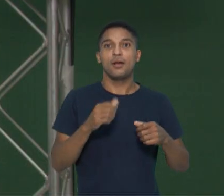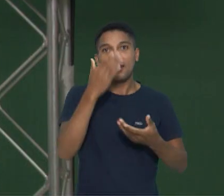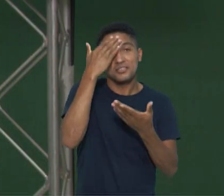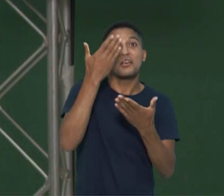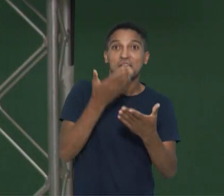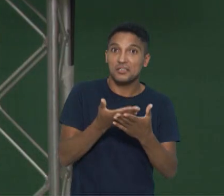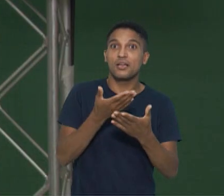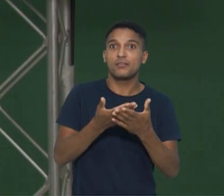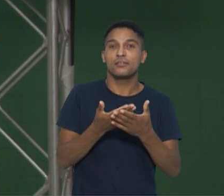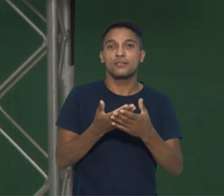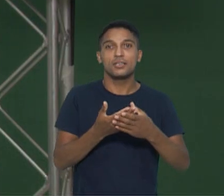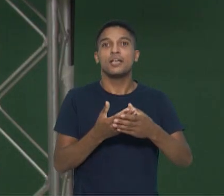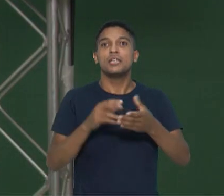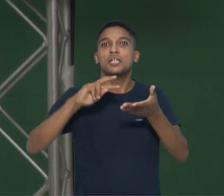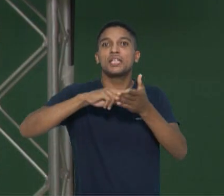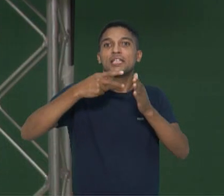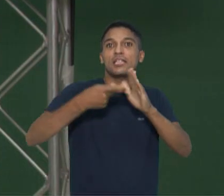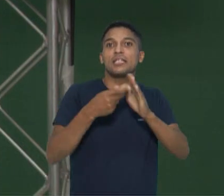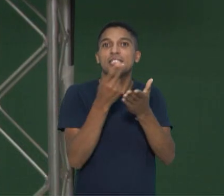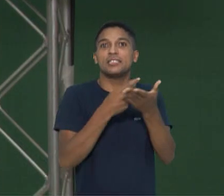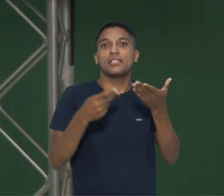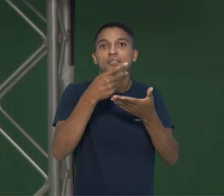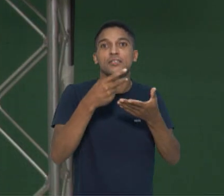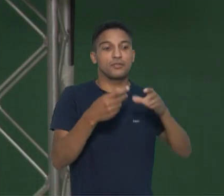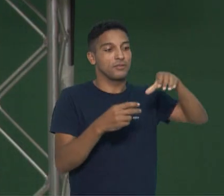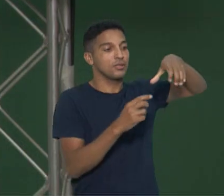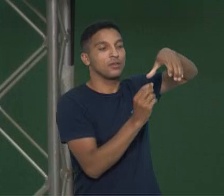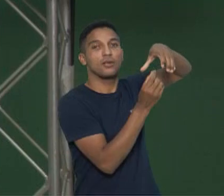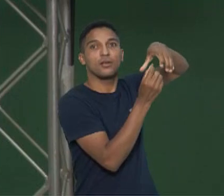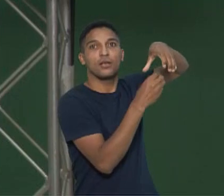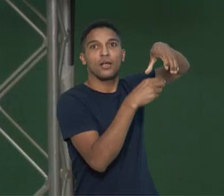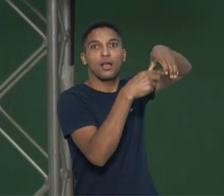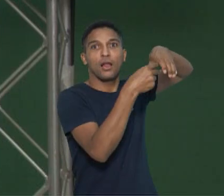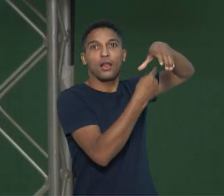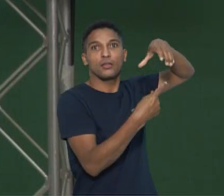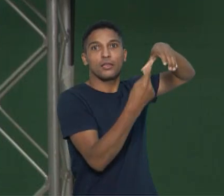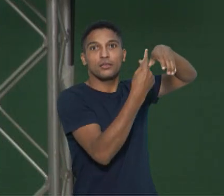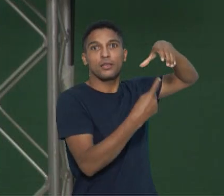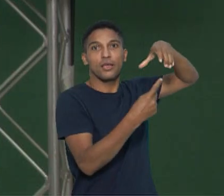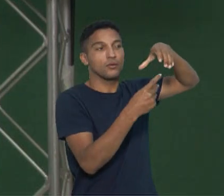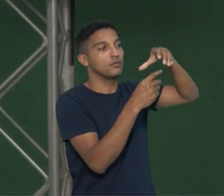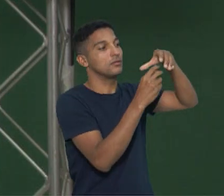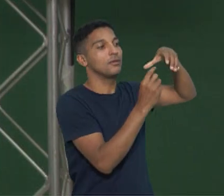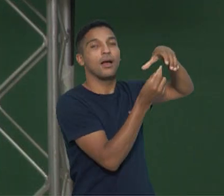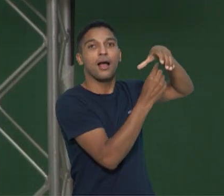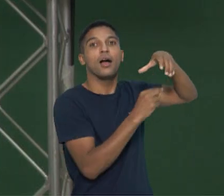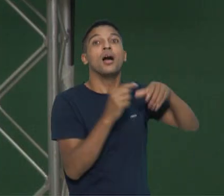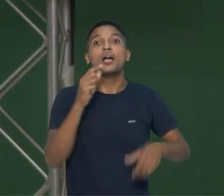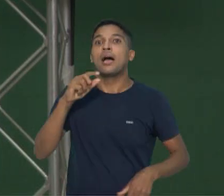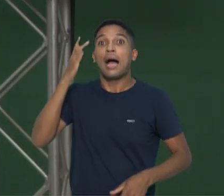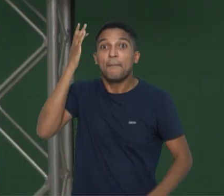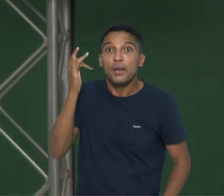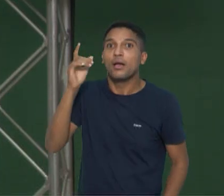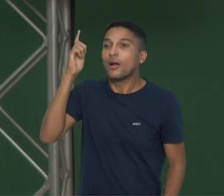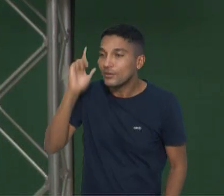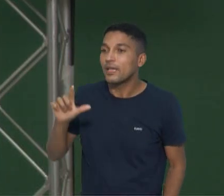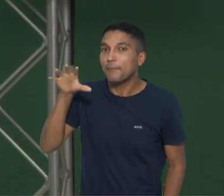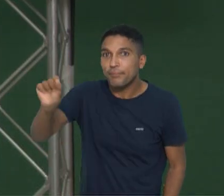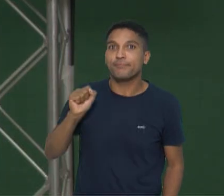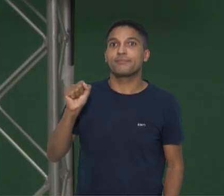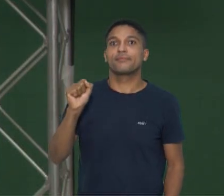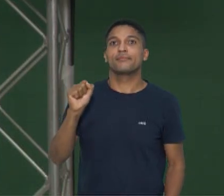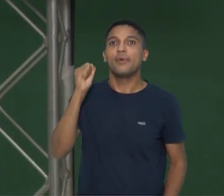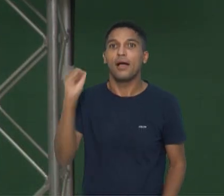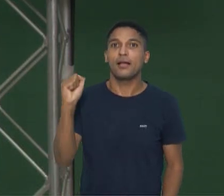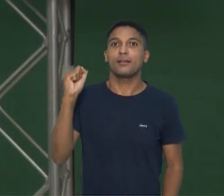ali prendendo aquele animal, né, na parede, e que, no outro dia, eles iam ter êxito na caçada. Tranquilo? Vamos a mais